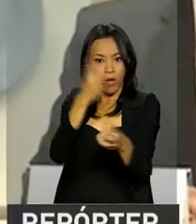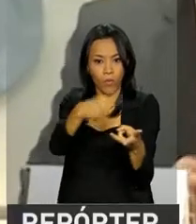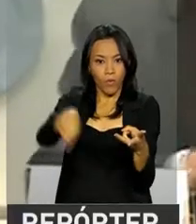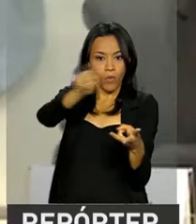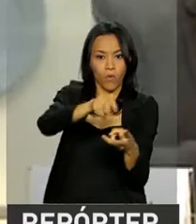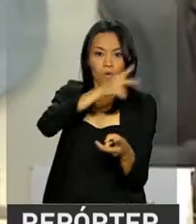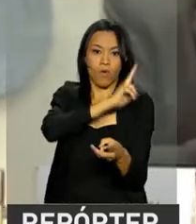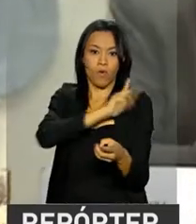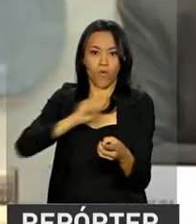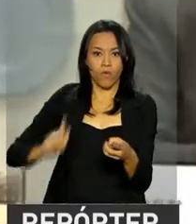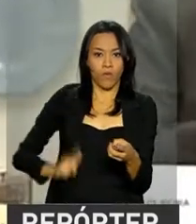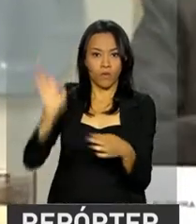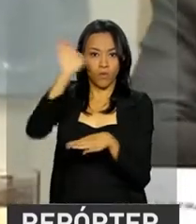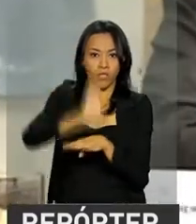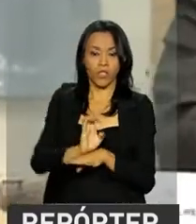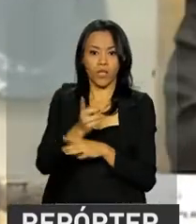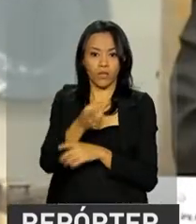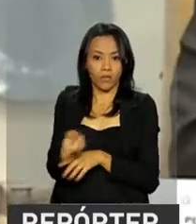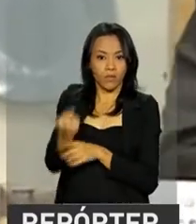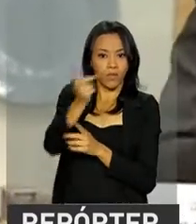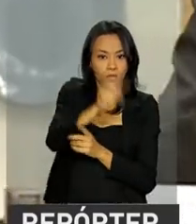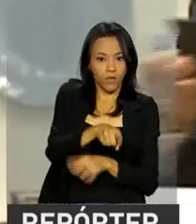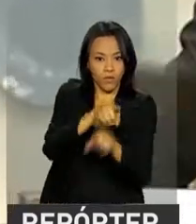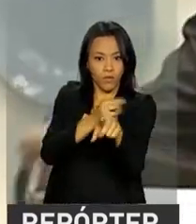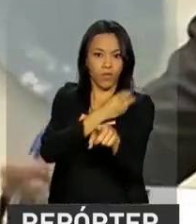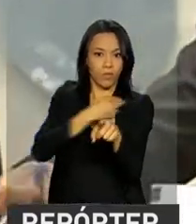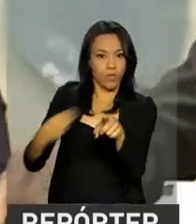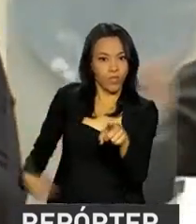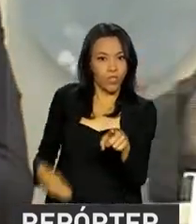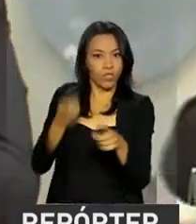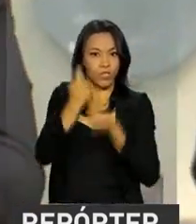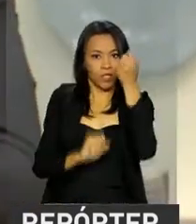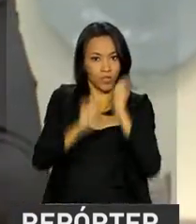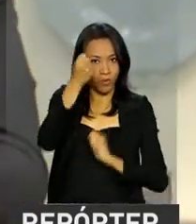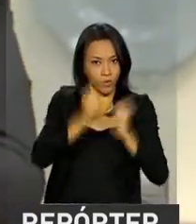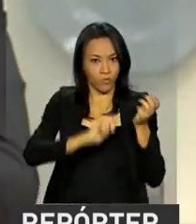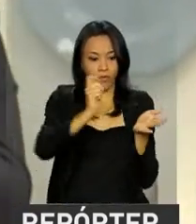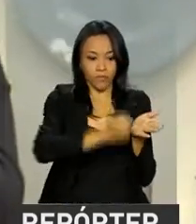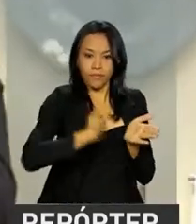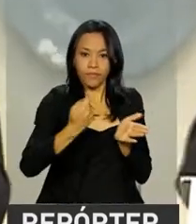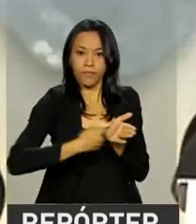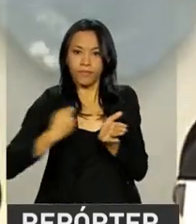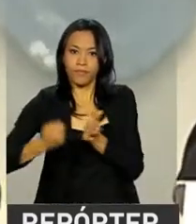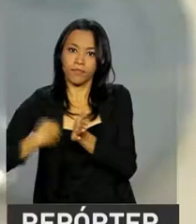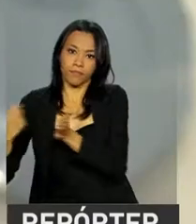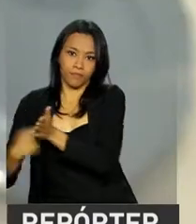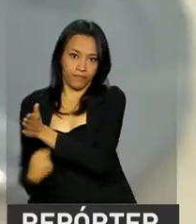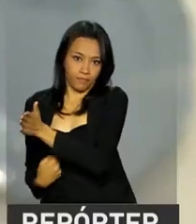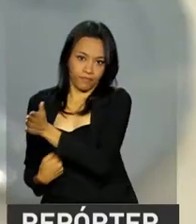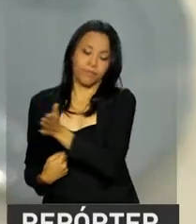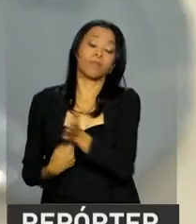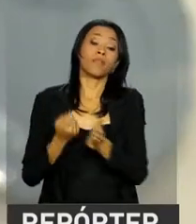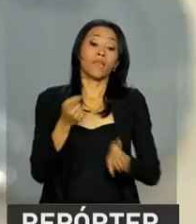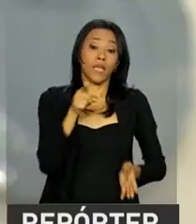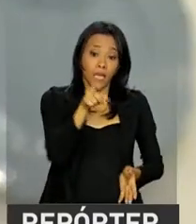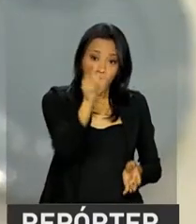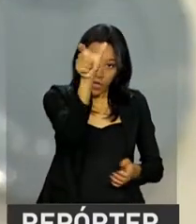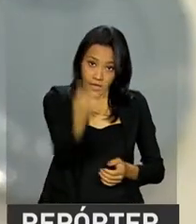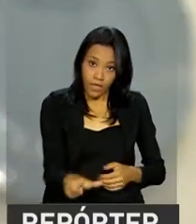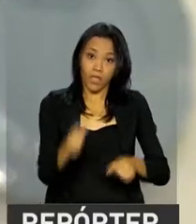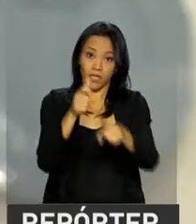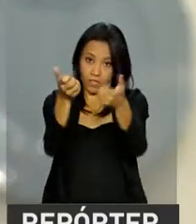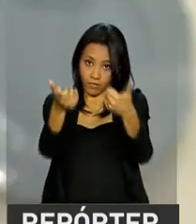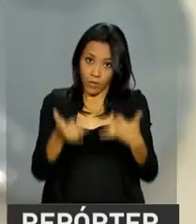governador do estado geraldo alckmin e pelo ministro da indústria e comércio exterior e serviços marcos pereira para ele sediar um evento